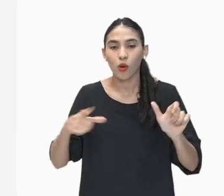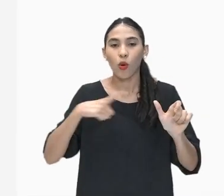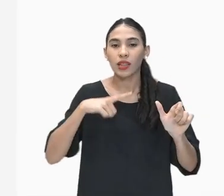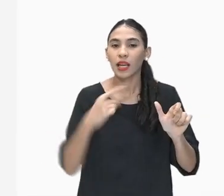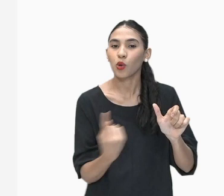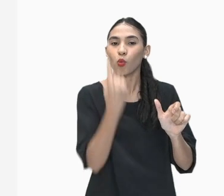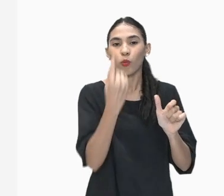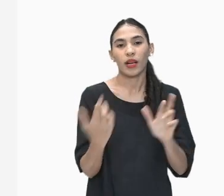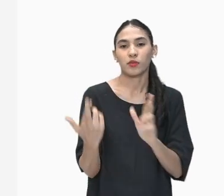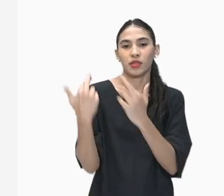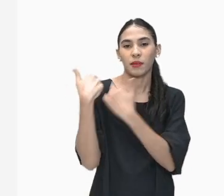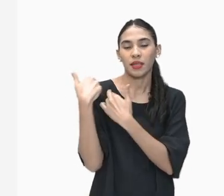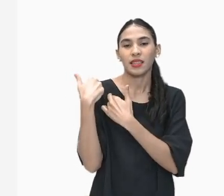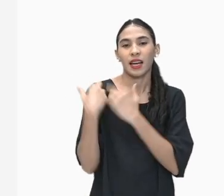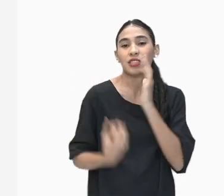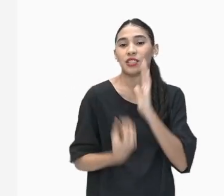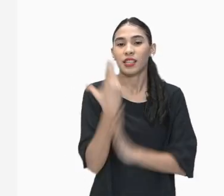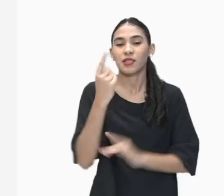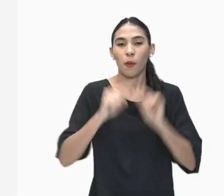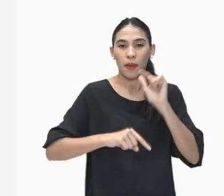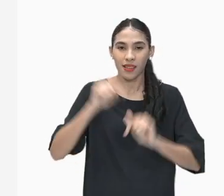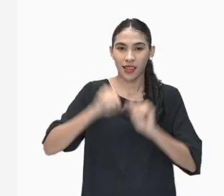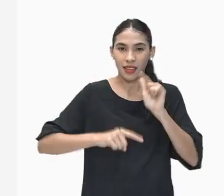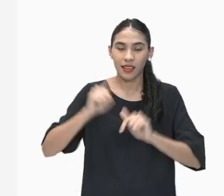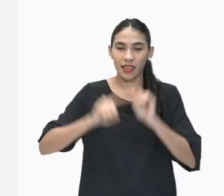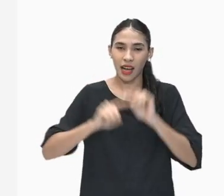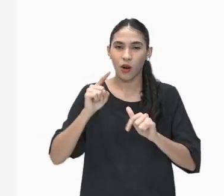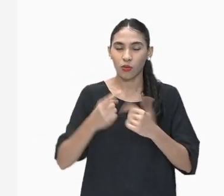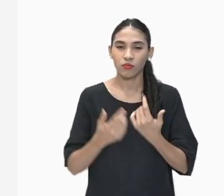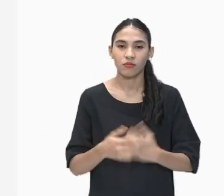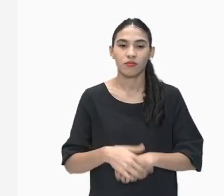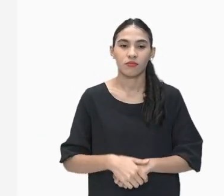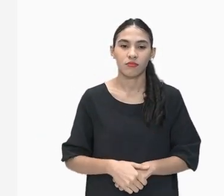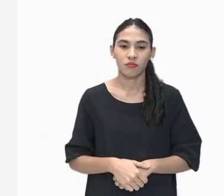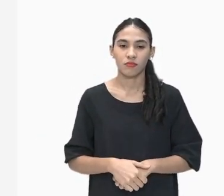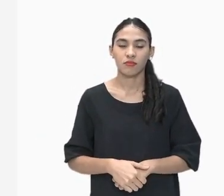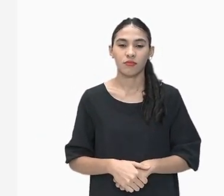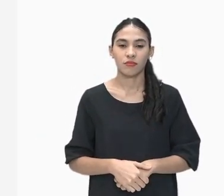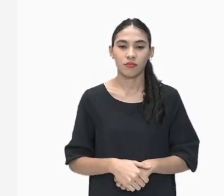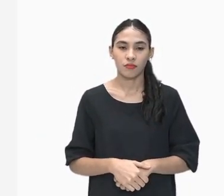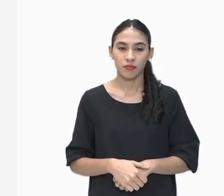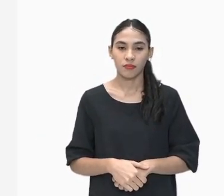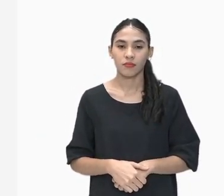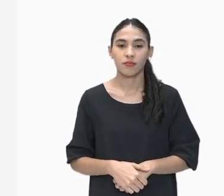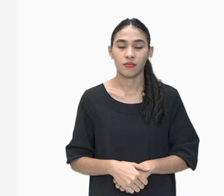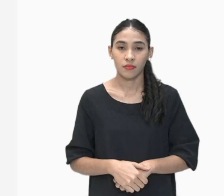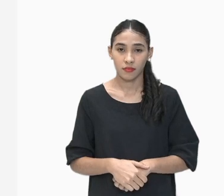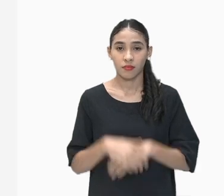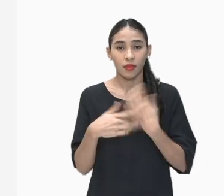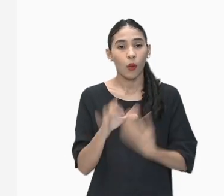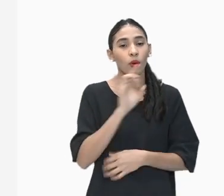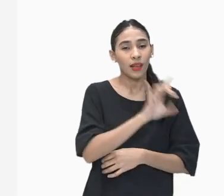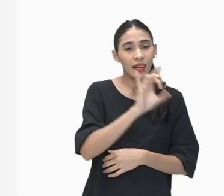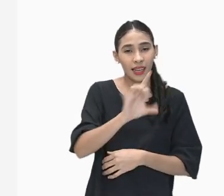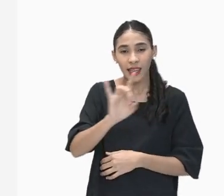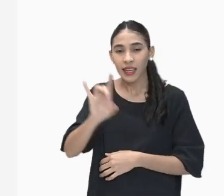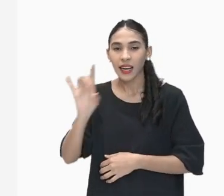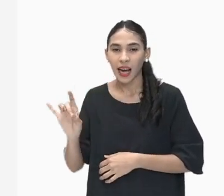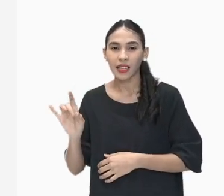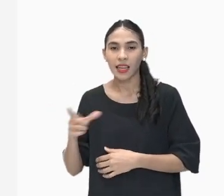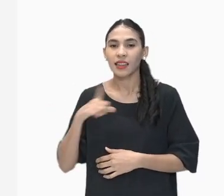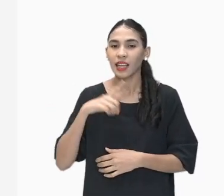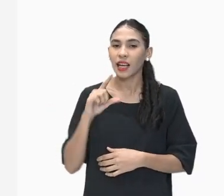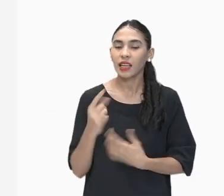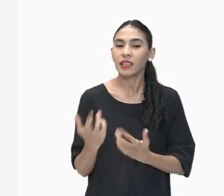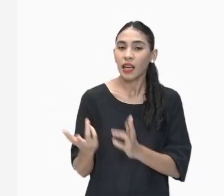responsável por uma única tarefa na linha de produção. Cada um vai fazer uma parte do